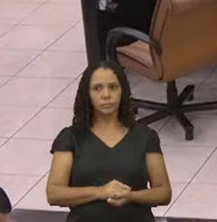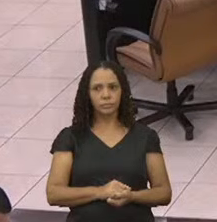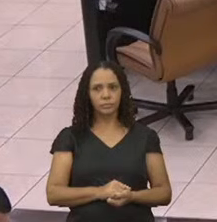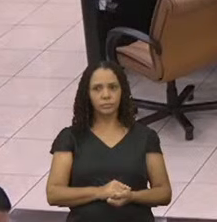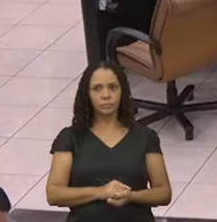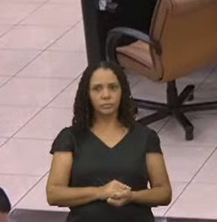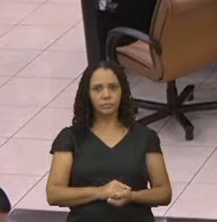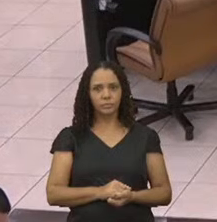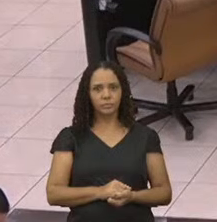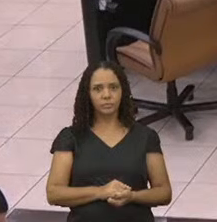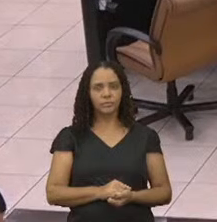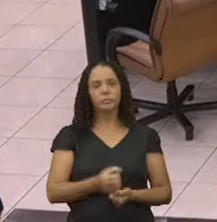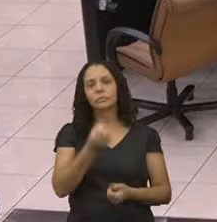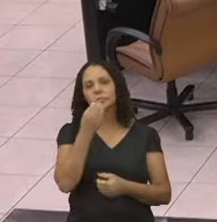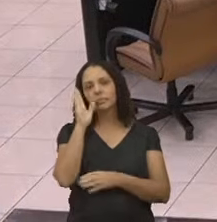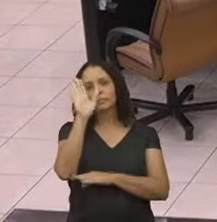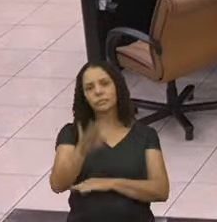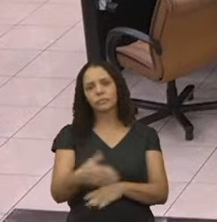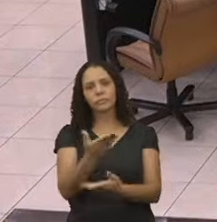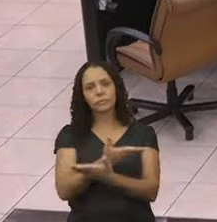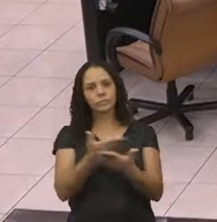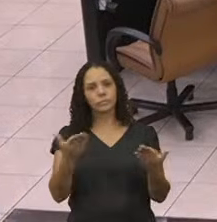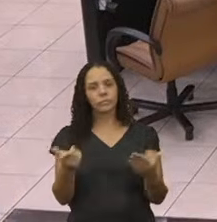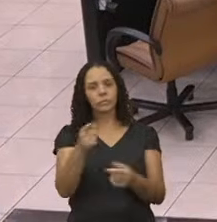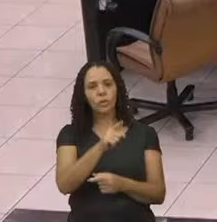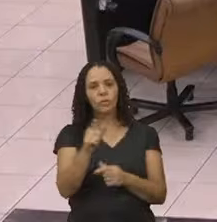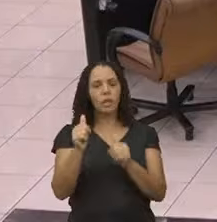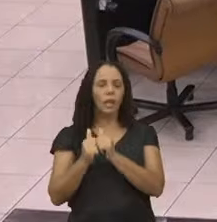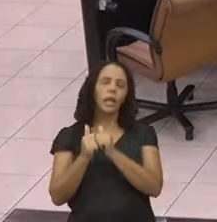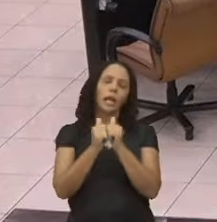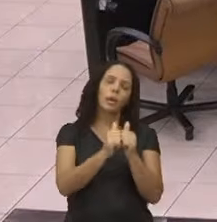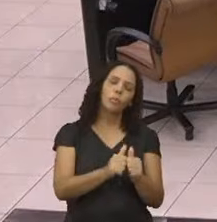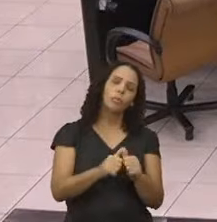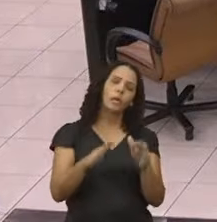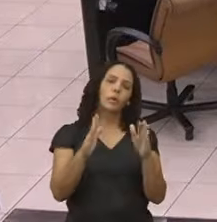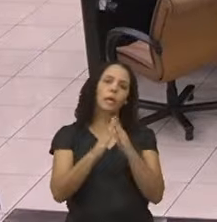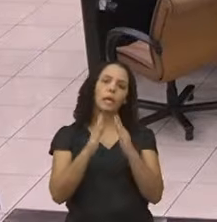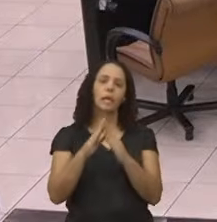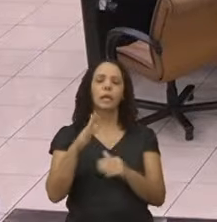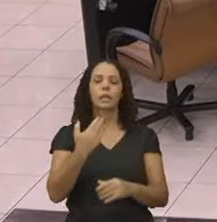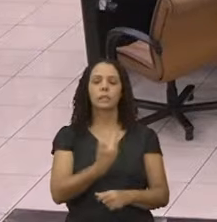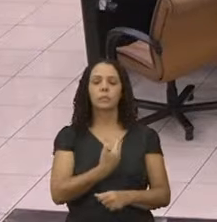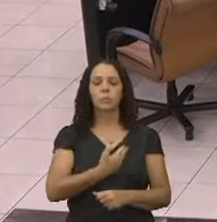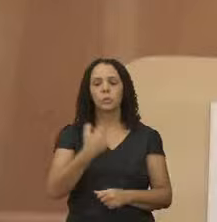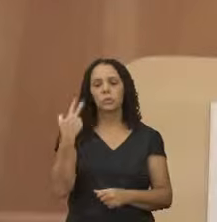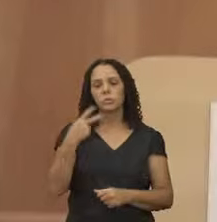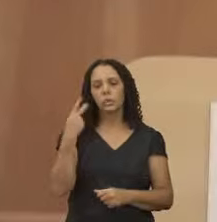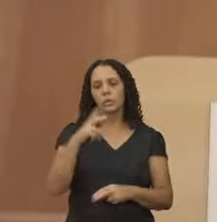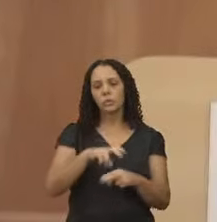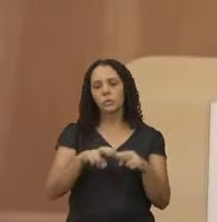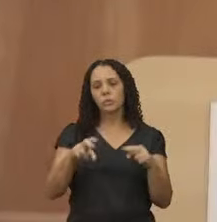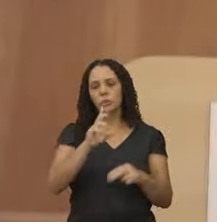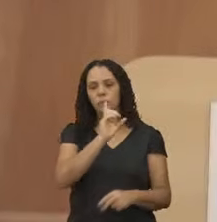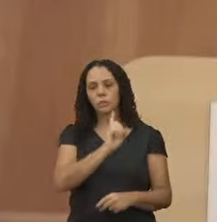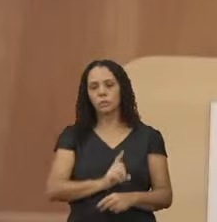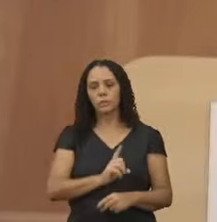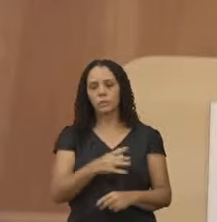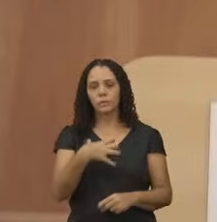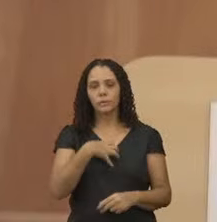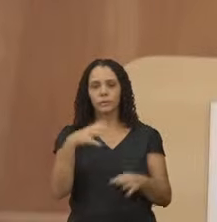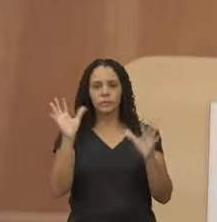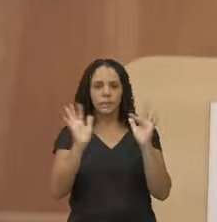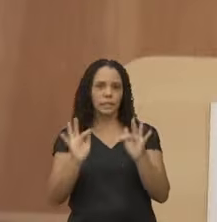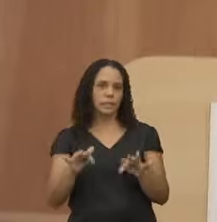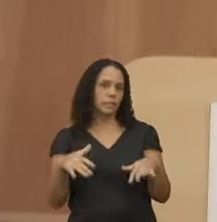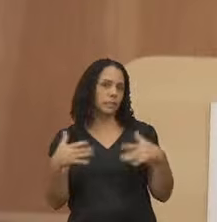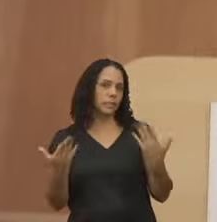Boa tarde mais uma vez a todos que nos acompanham de casa, boa tarde aos meus colegas vereadores, à mesa diretora. Felicidade, hein?